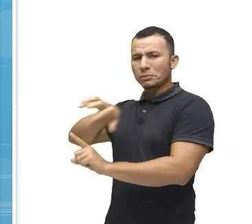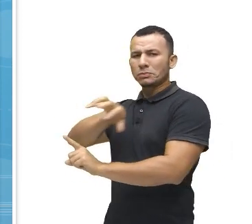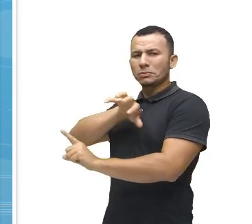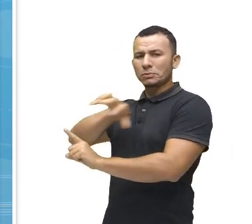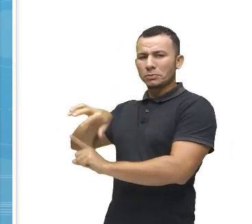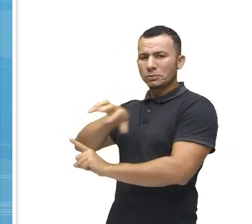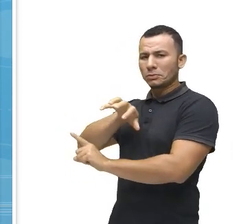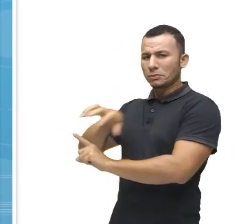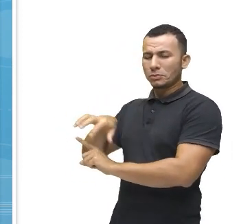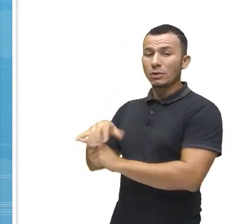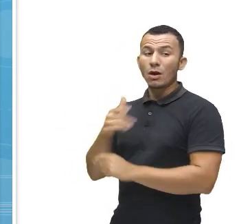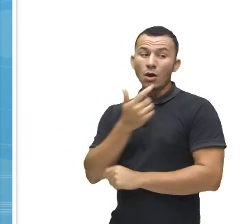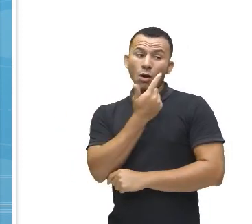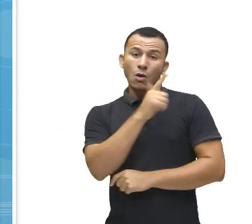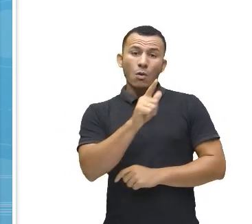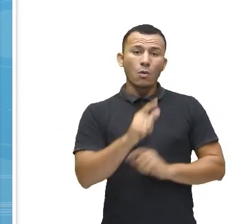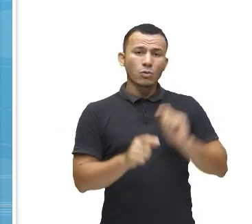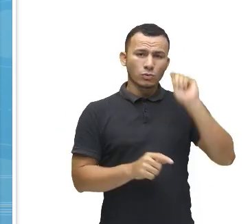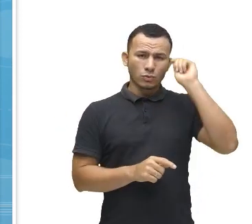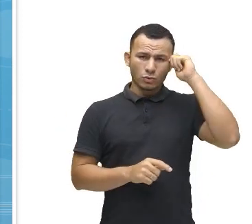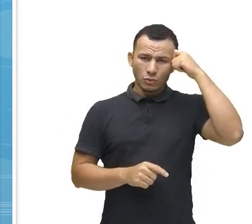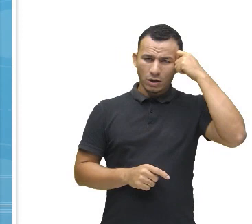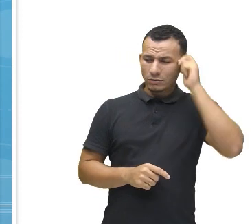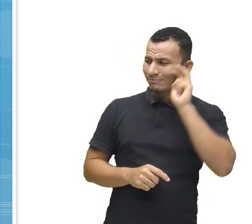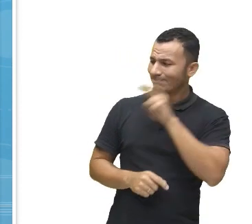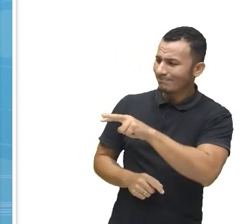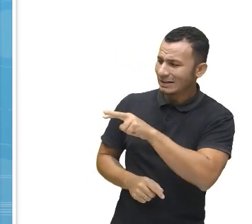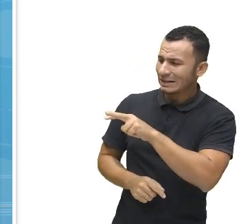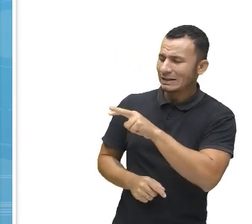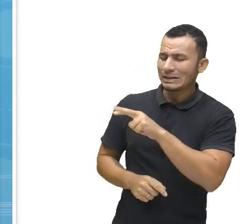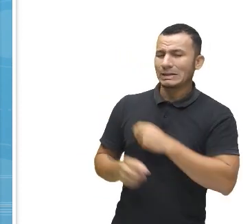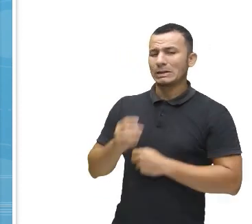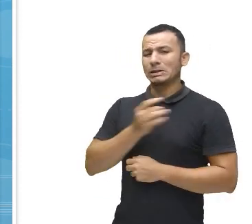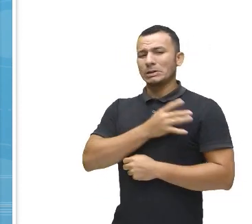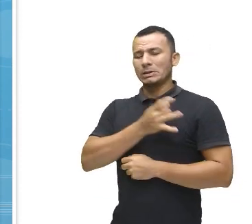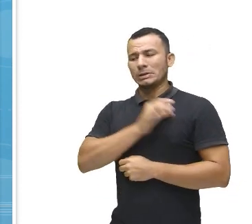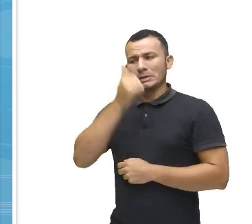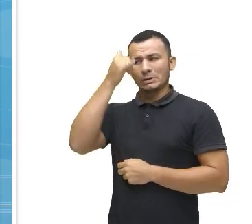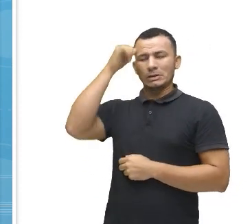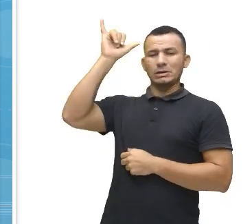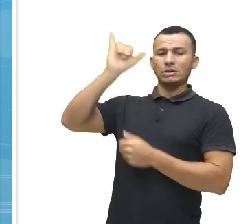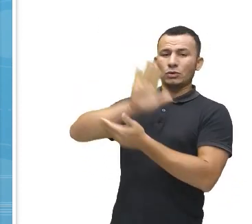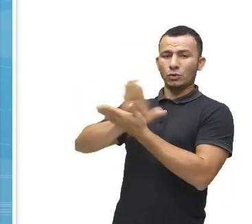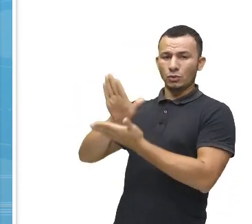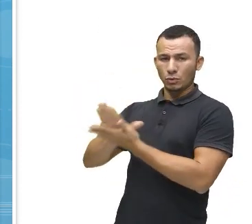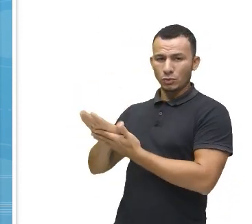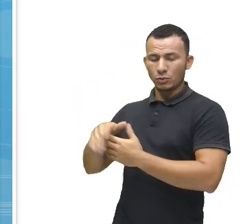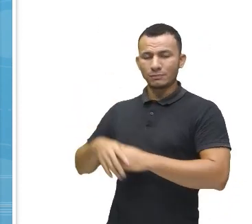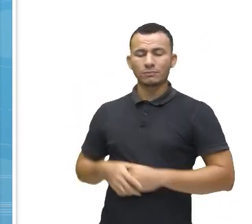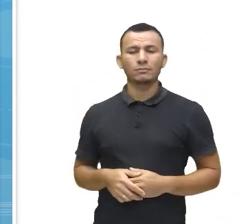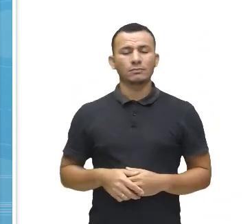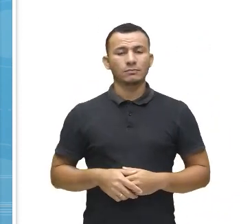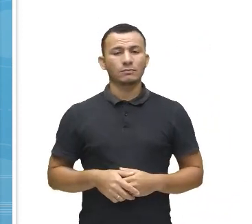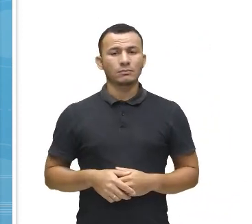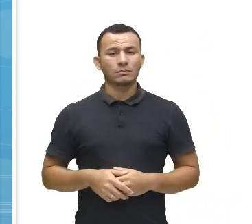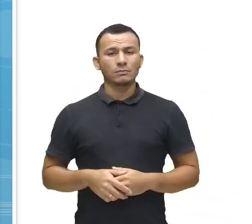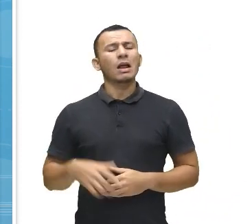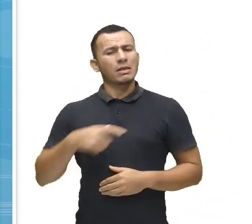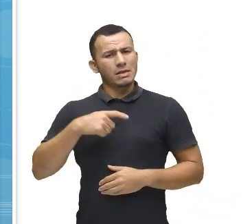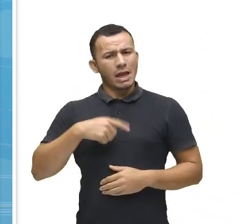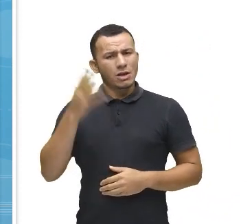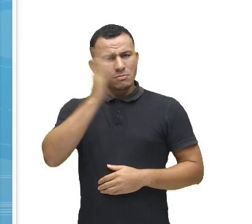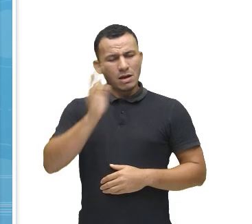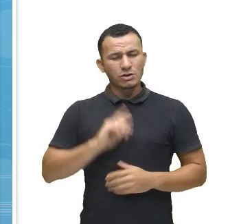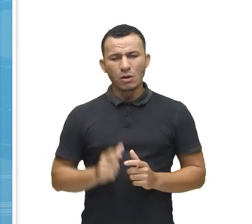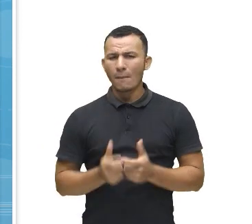de outros núcleos de quilombo. Adiante, muitos existiam no Brasil e centenas